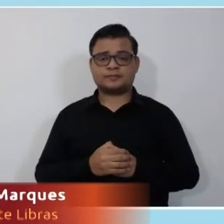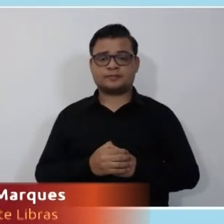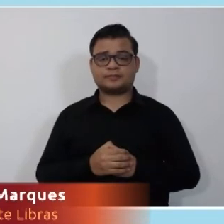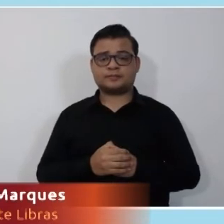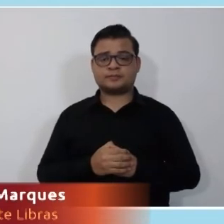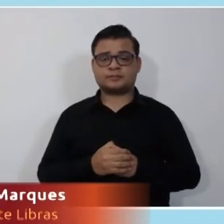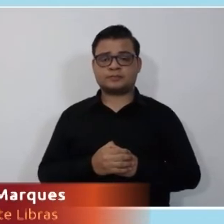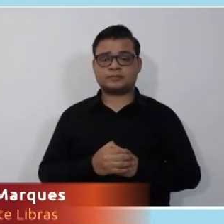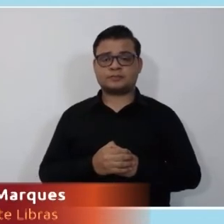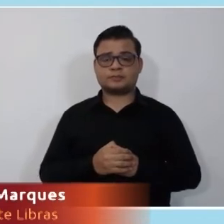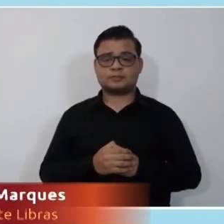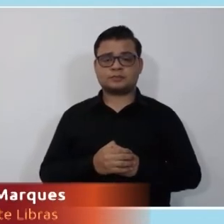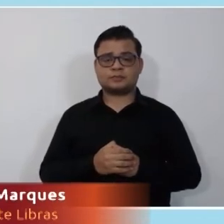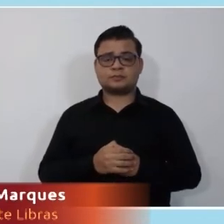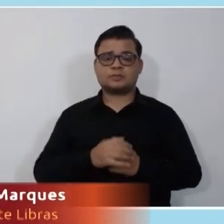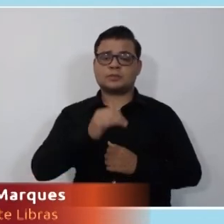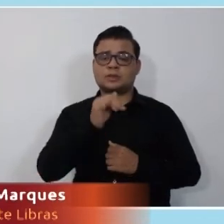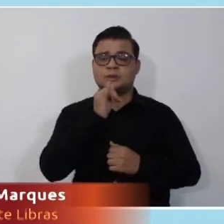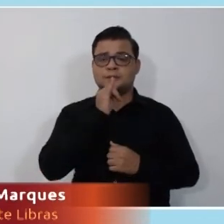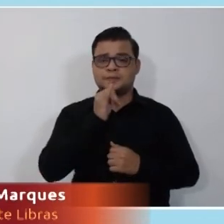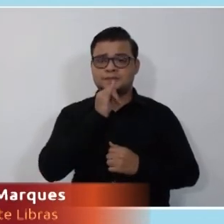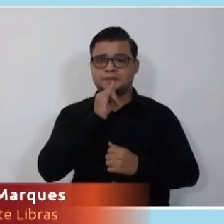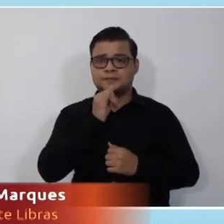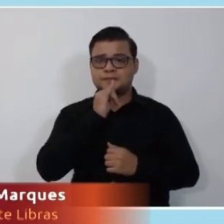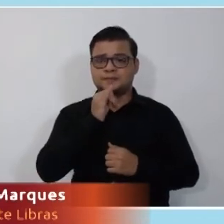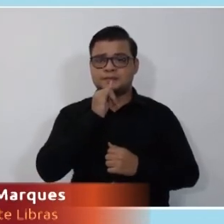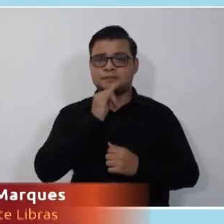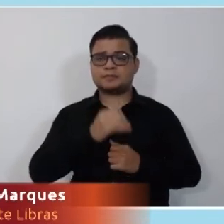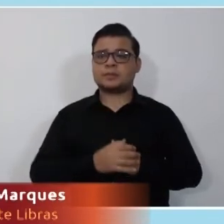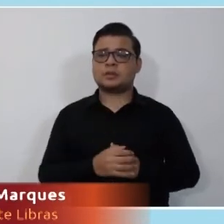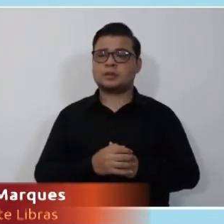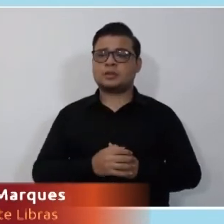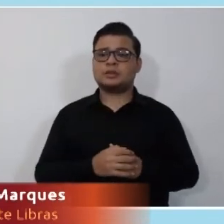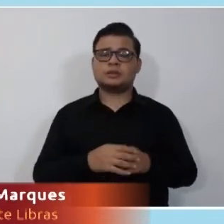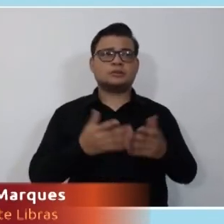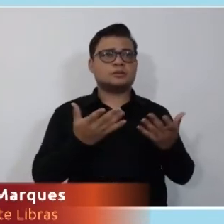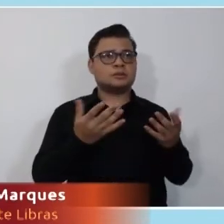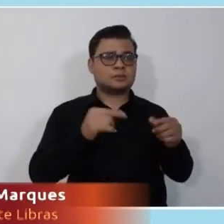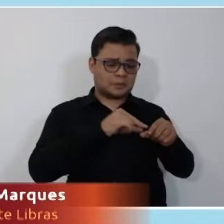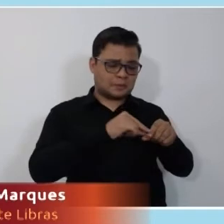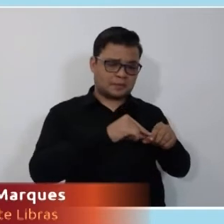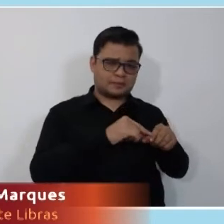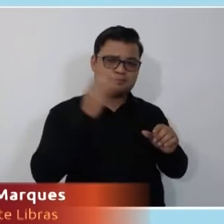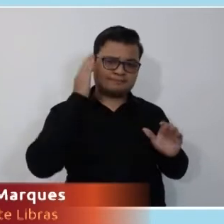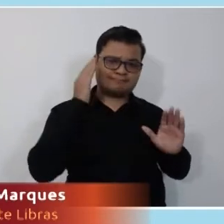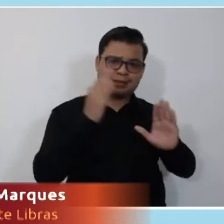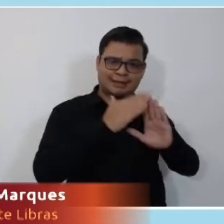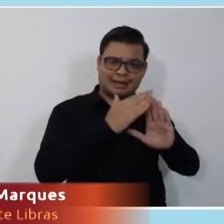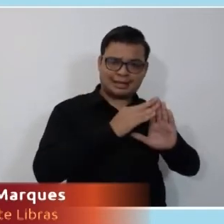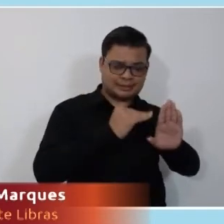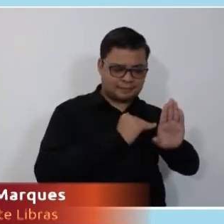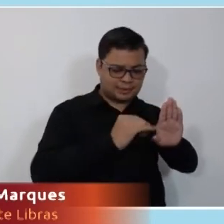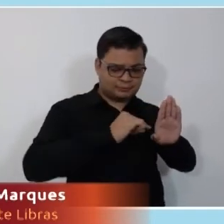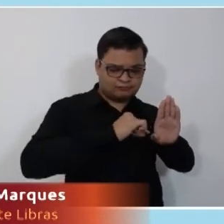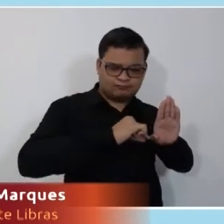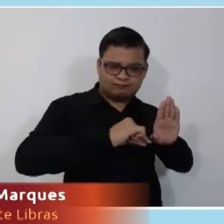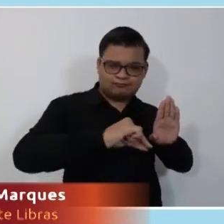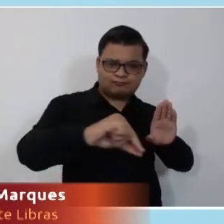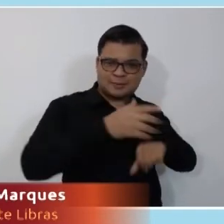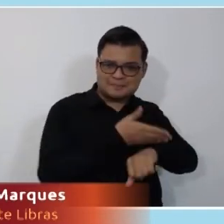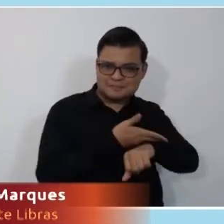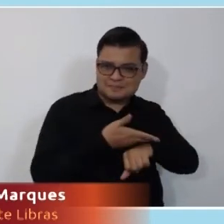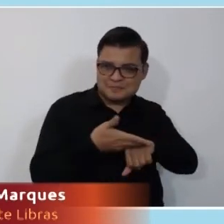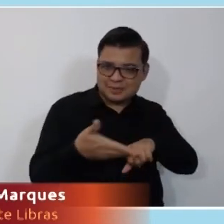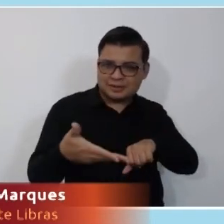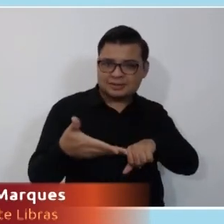adequada, é menos valorizado hoje em dia que um viaduto, né? Ou que uma nova via. E nós somos todos pedestres,